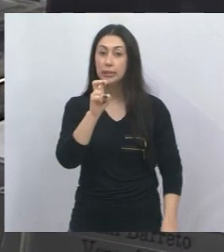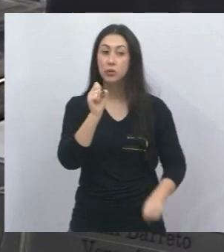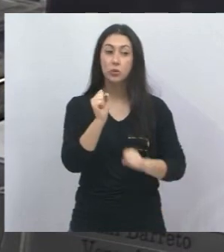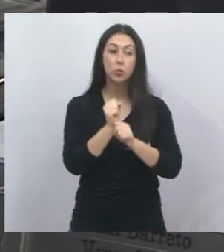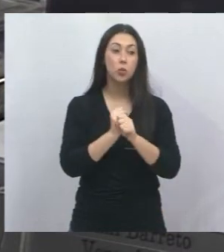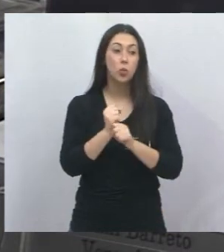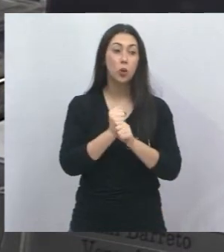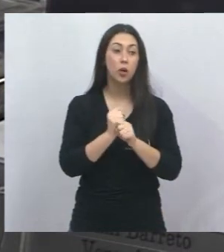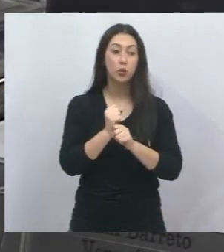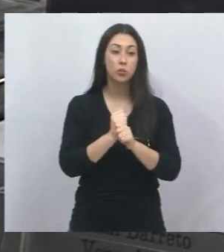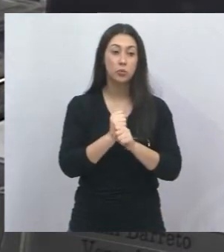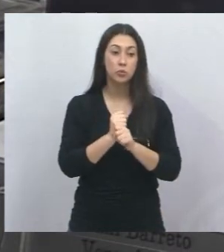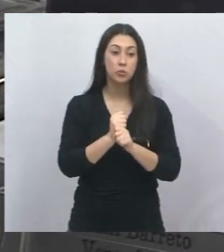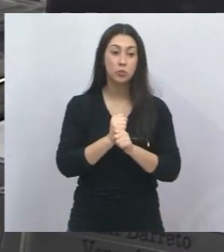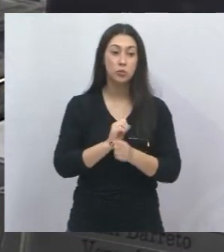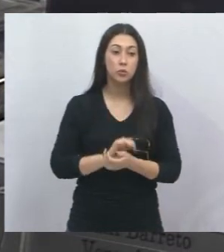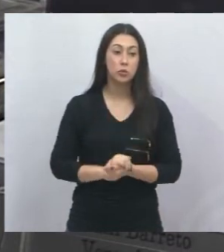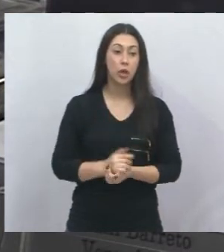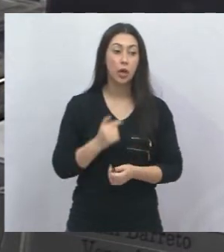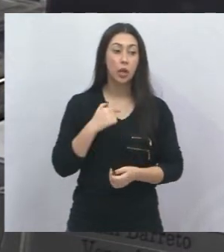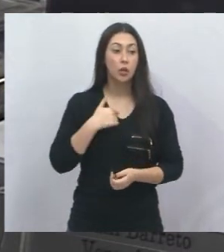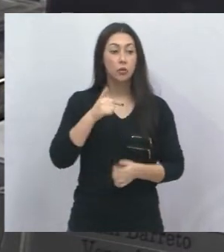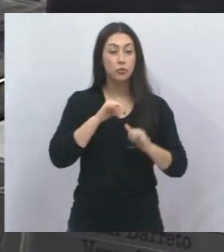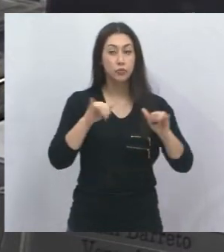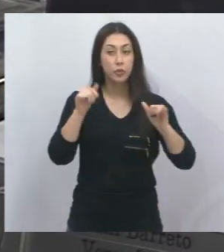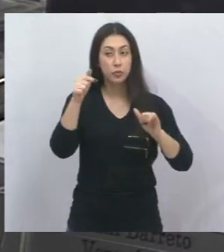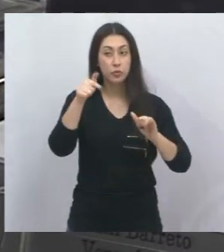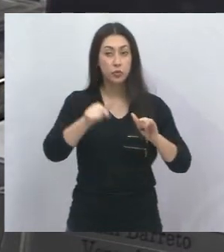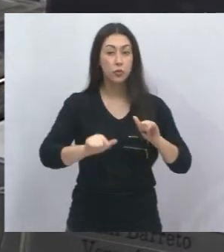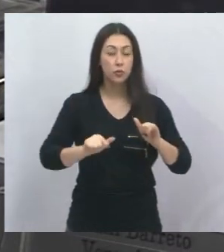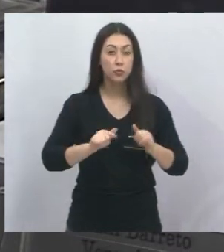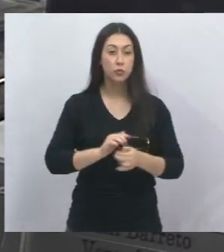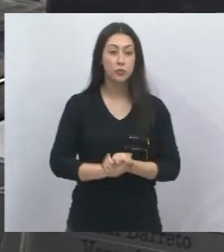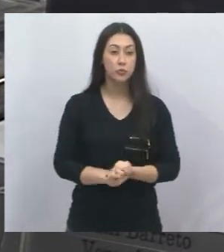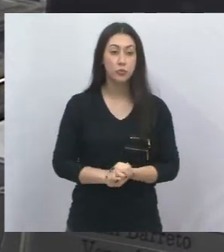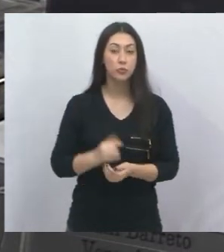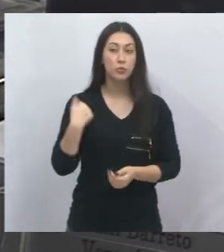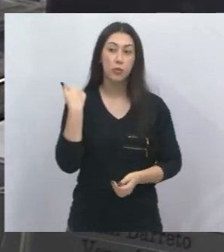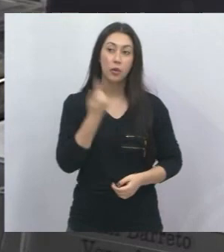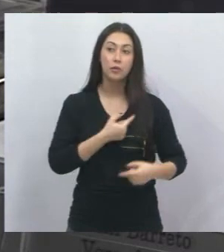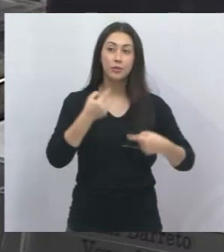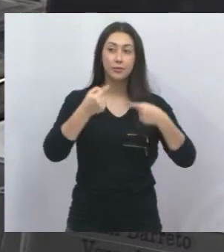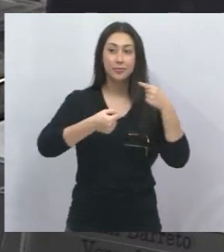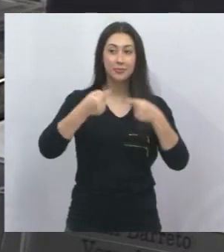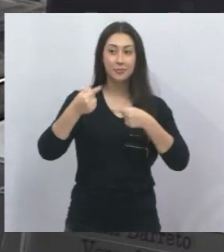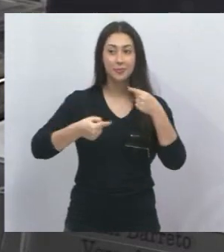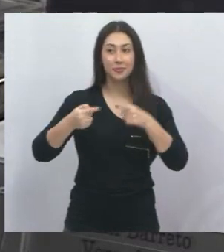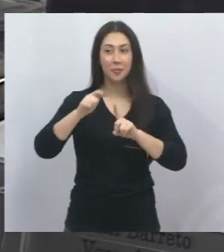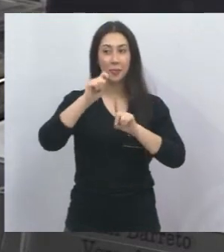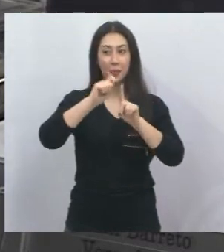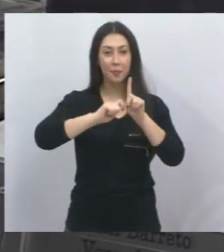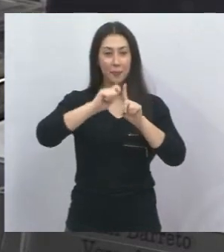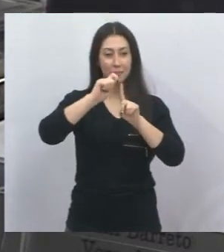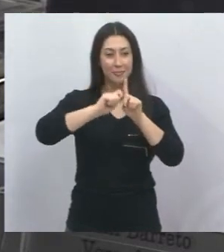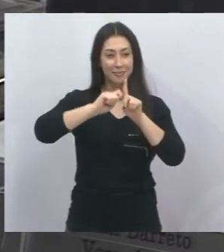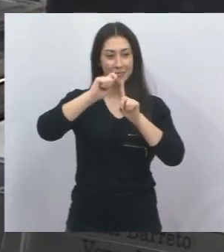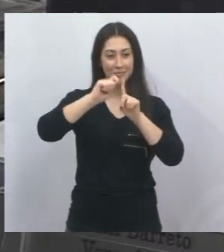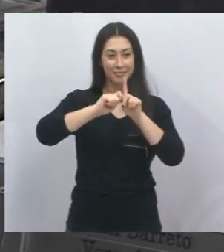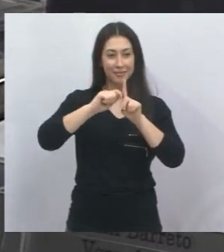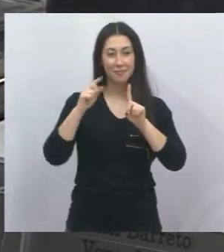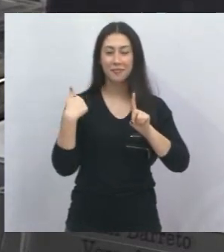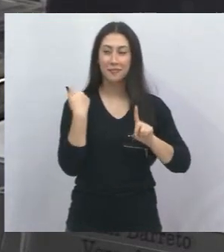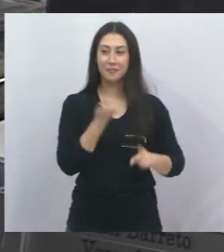a idade é diferente. E eu repito aqui, senhor presidente, nós debatemos durante um mês e nós não